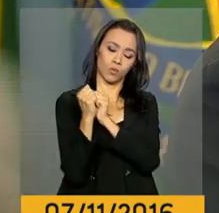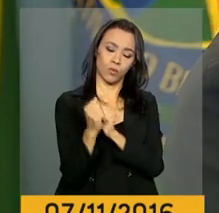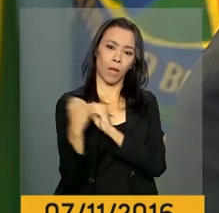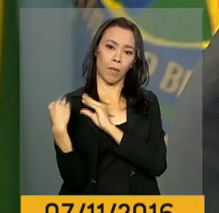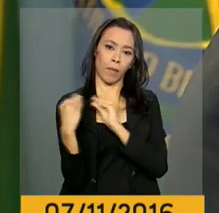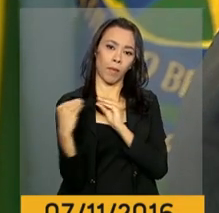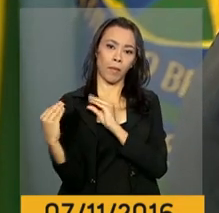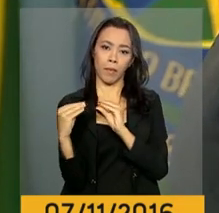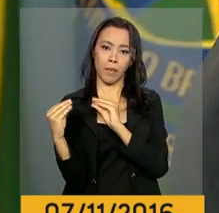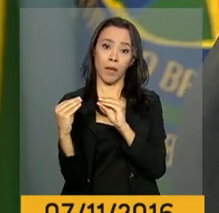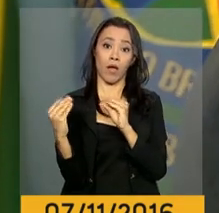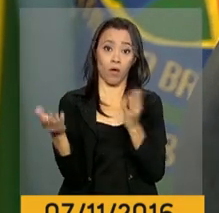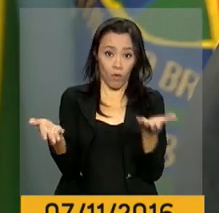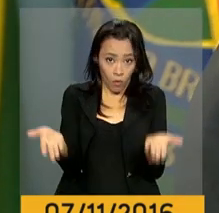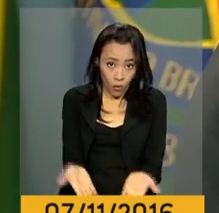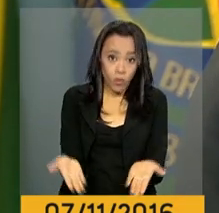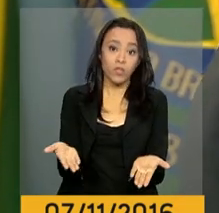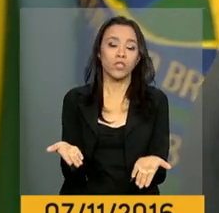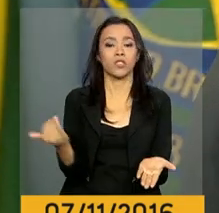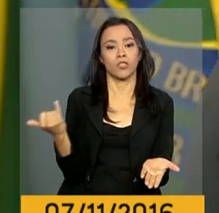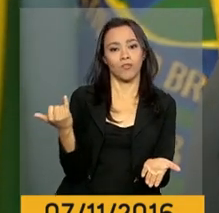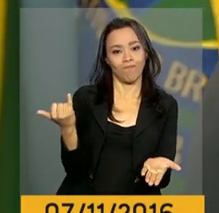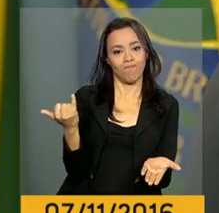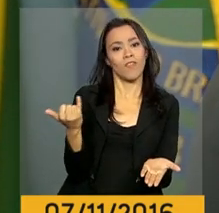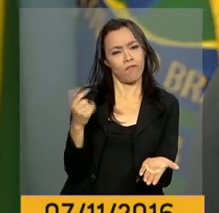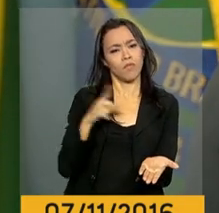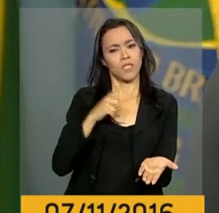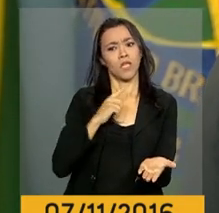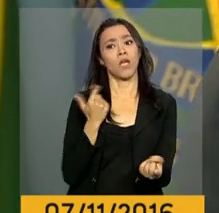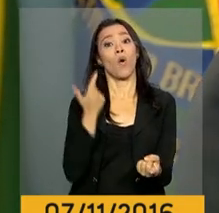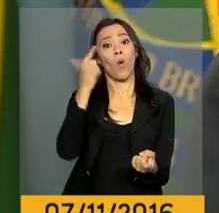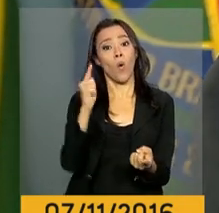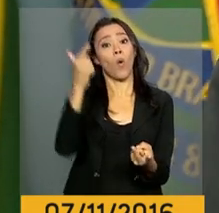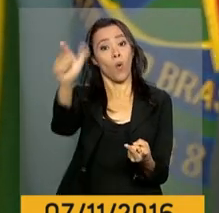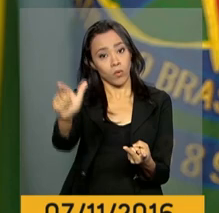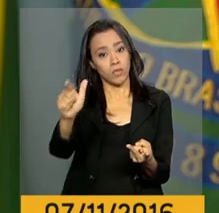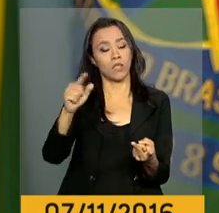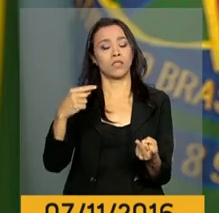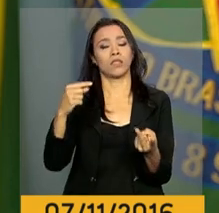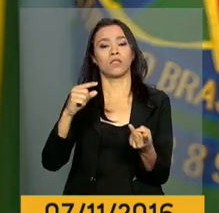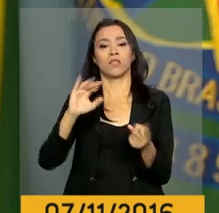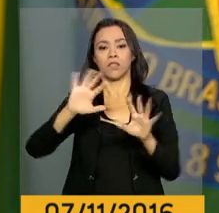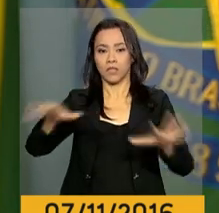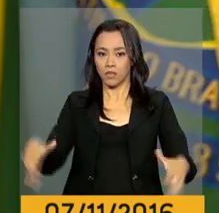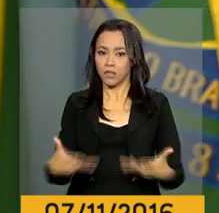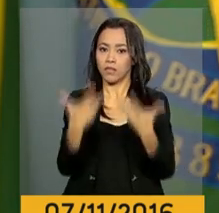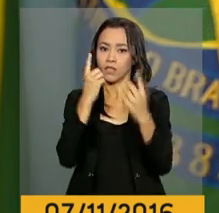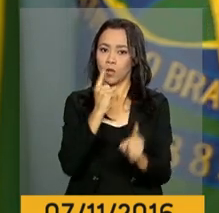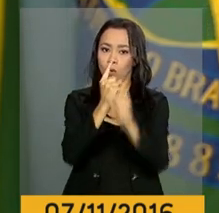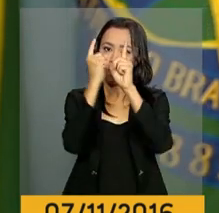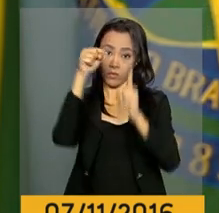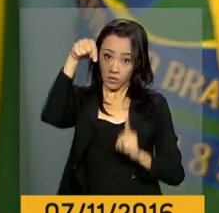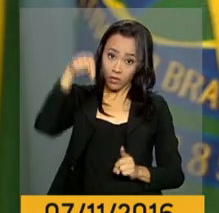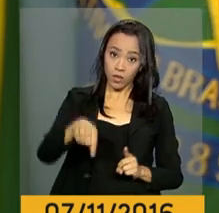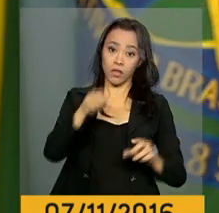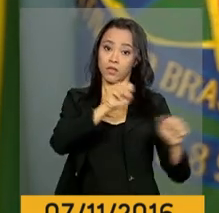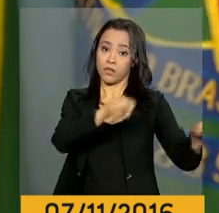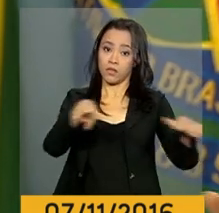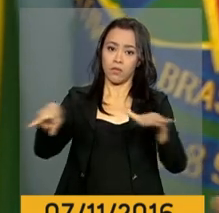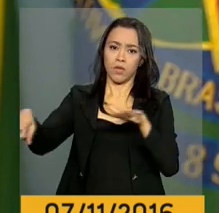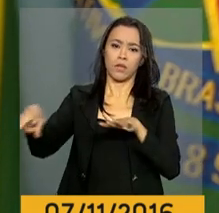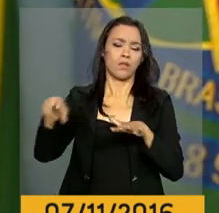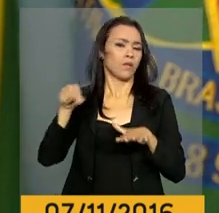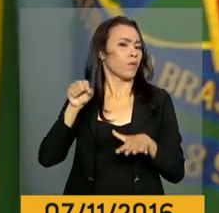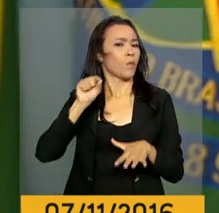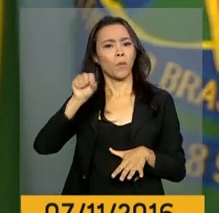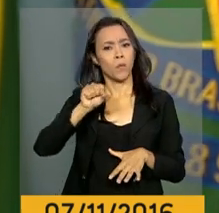olha, além de hoje, nós vamos ainda ter mais duas cerimônias, ainda nesta semana, em que se